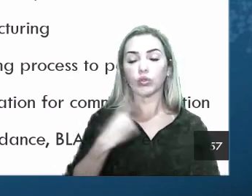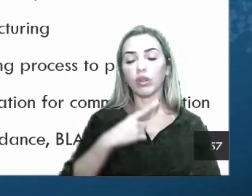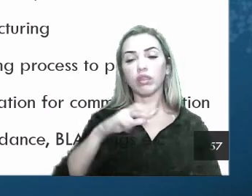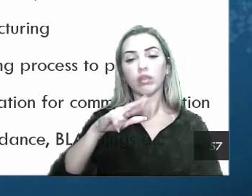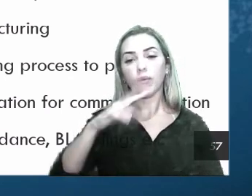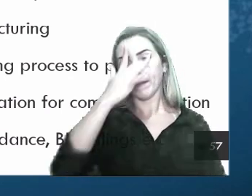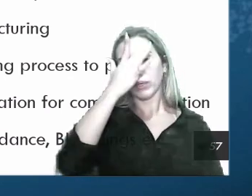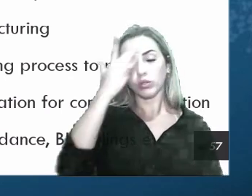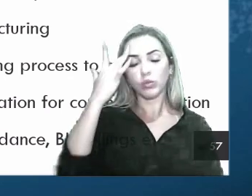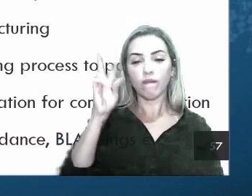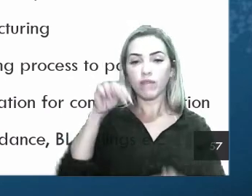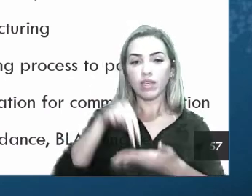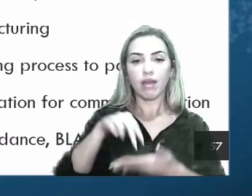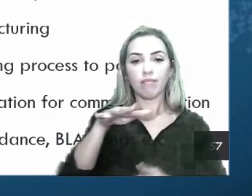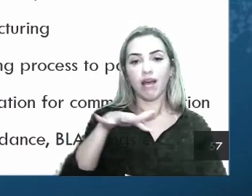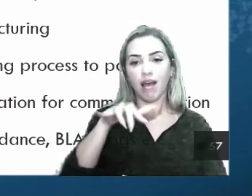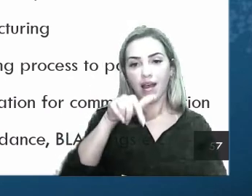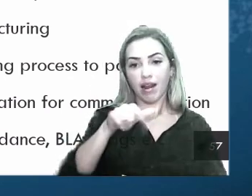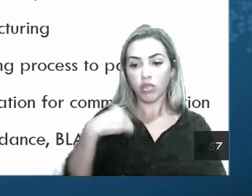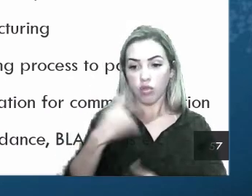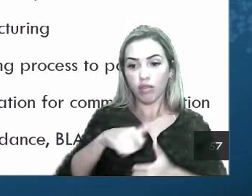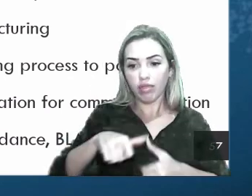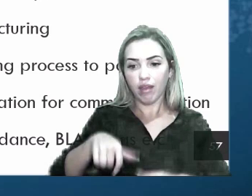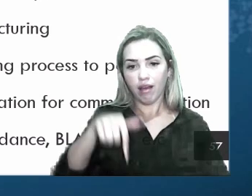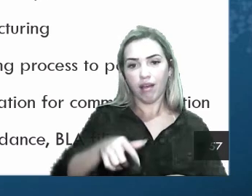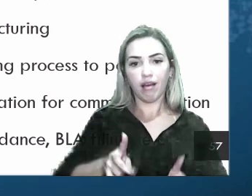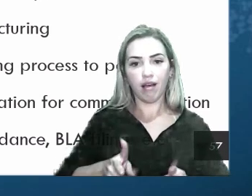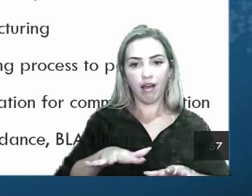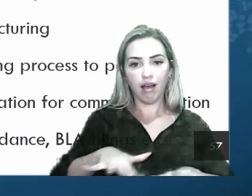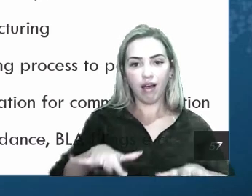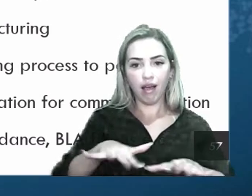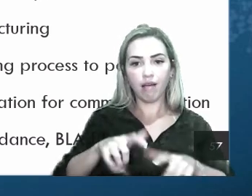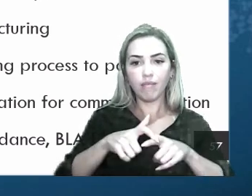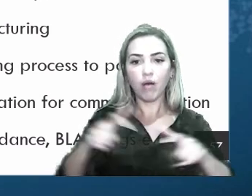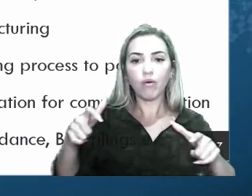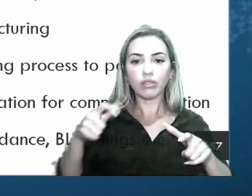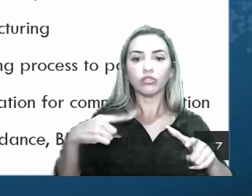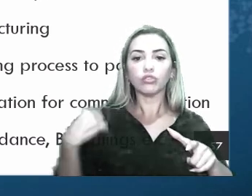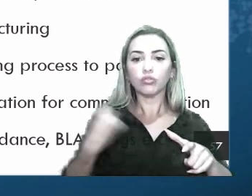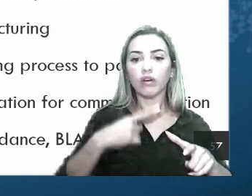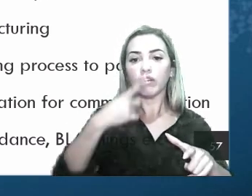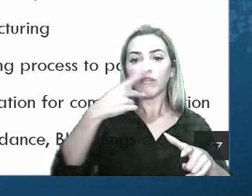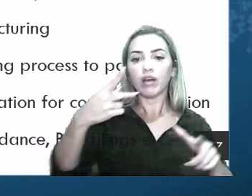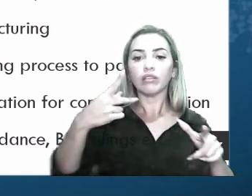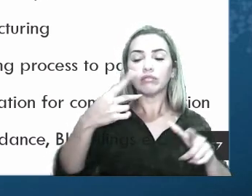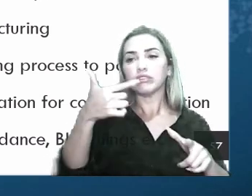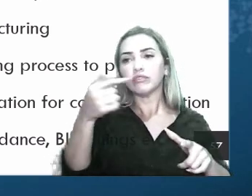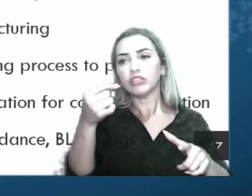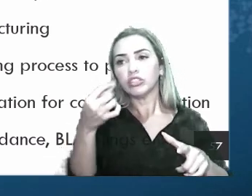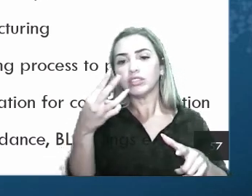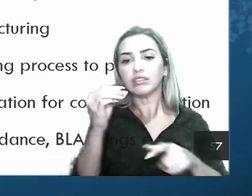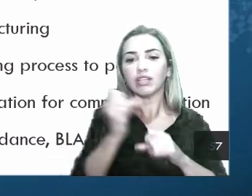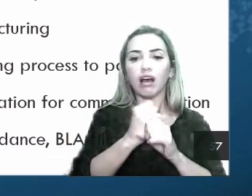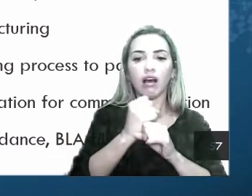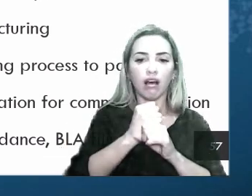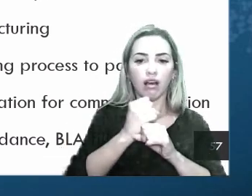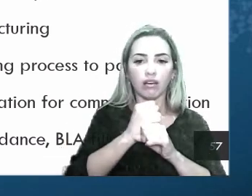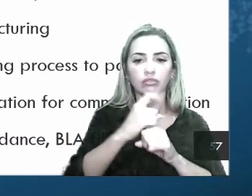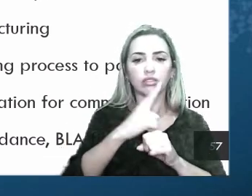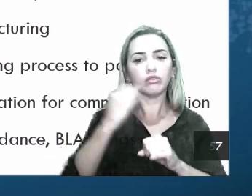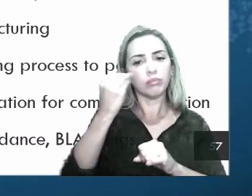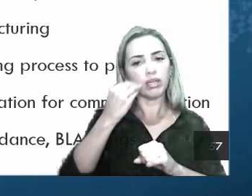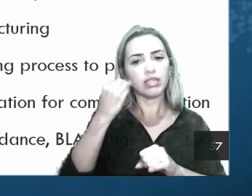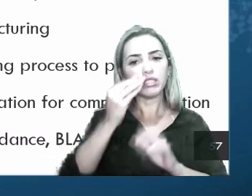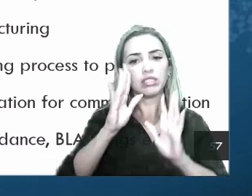que viemos para esse campo, mas estamos nesse campo. A maioria de nós está falando isso por 20 a 30 anos, então temos muita